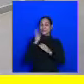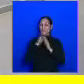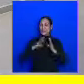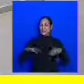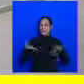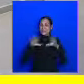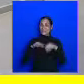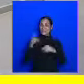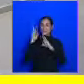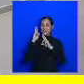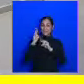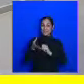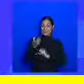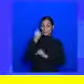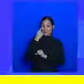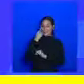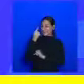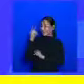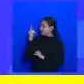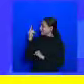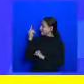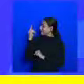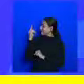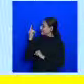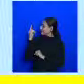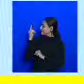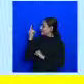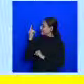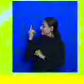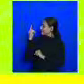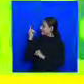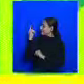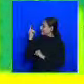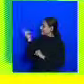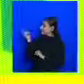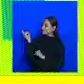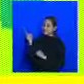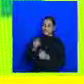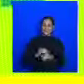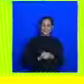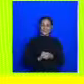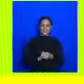você guarda Timemania bolas posicionadas valendo